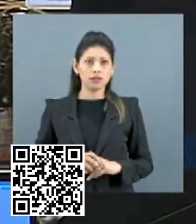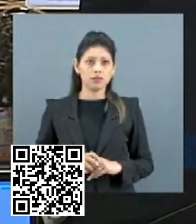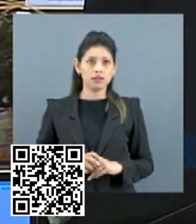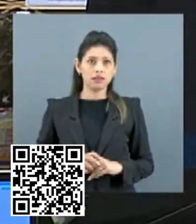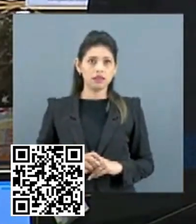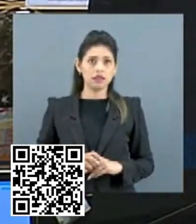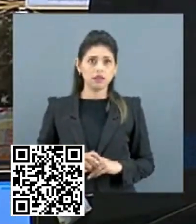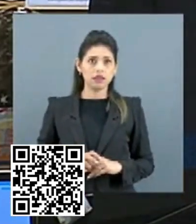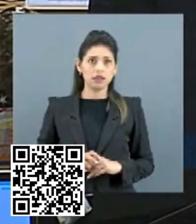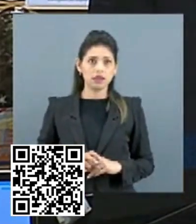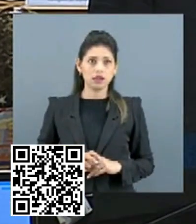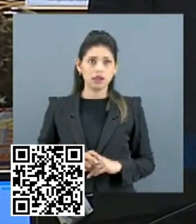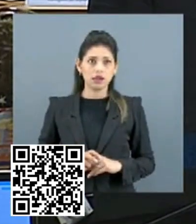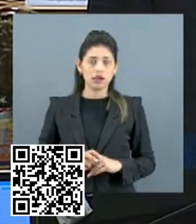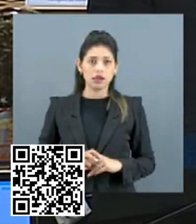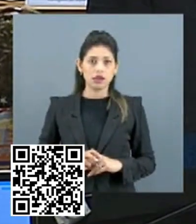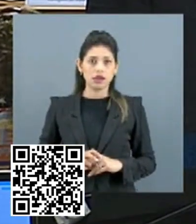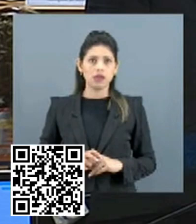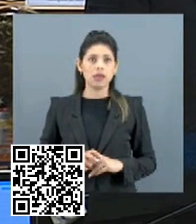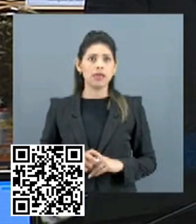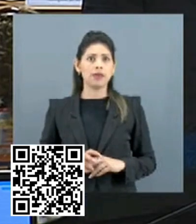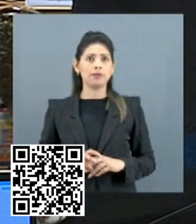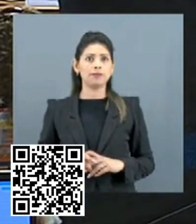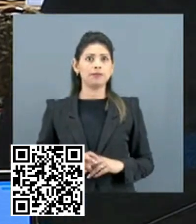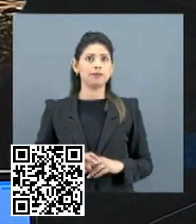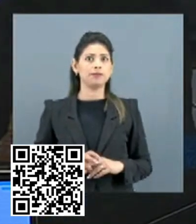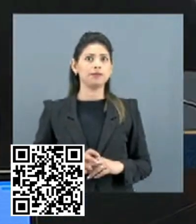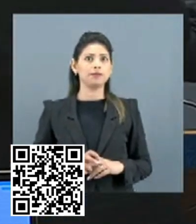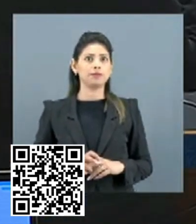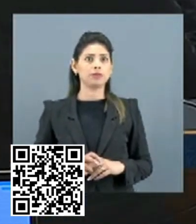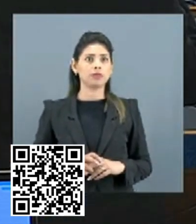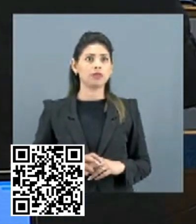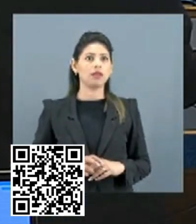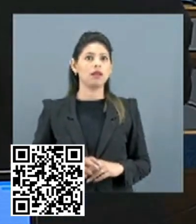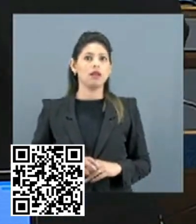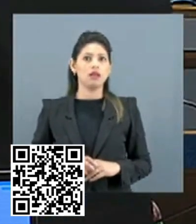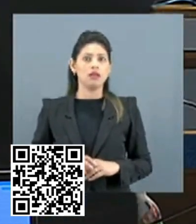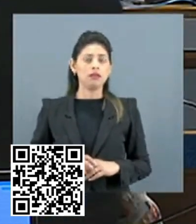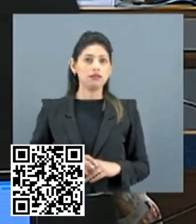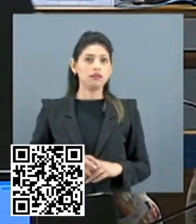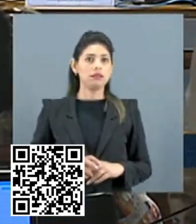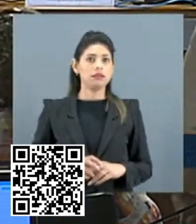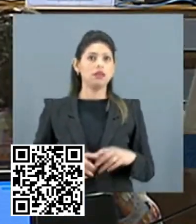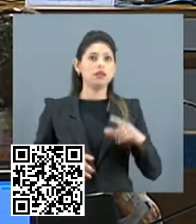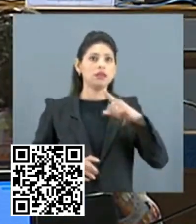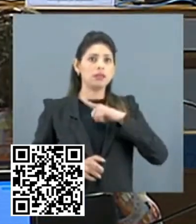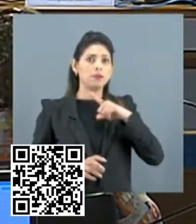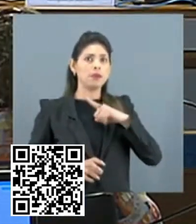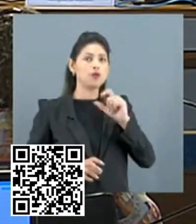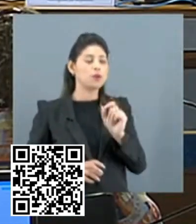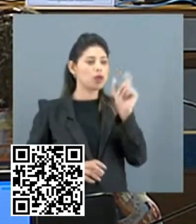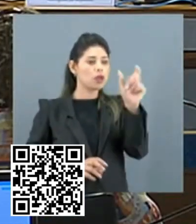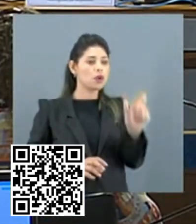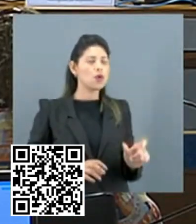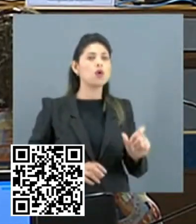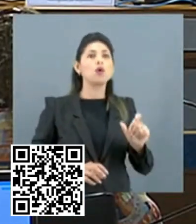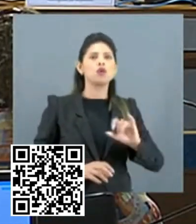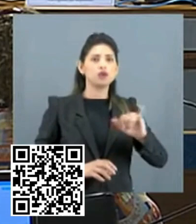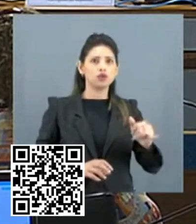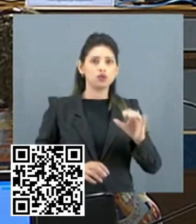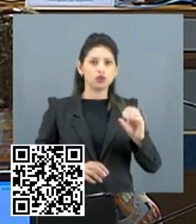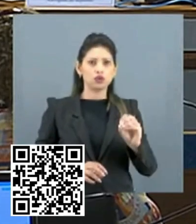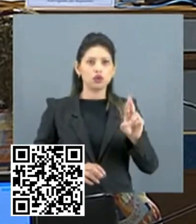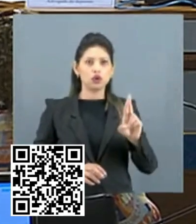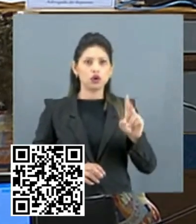que também foi condenado e consta sobre ele de que ele teria confeccionado